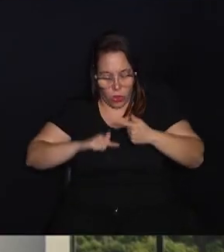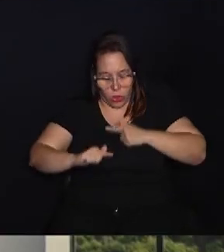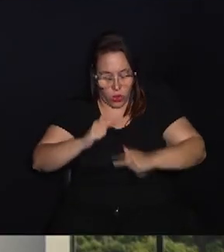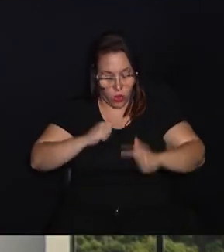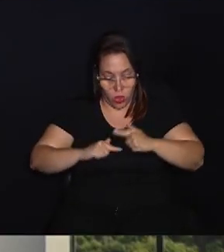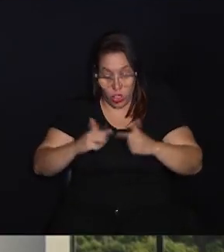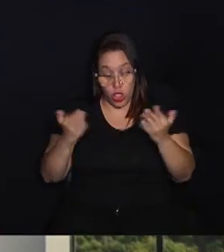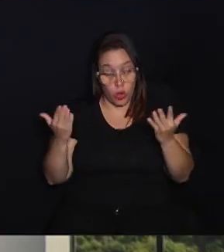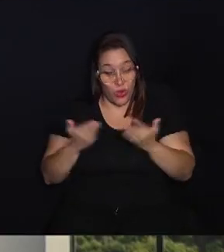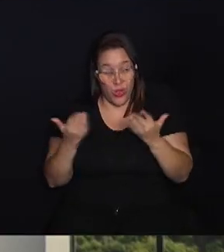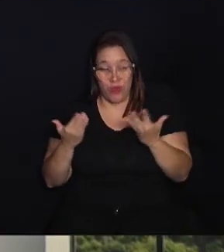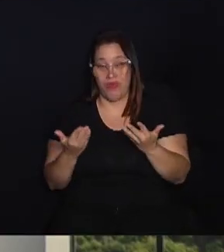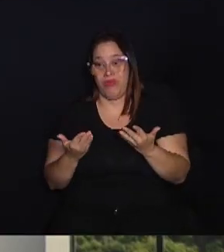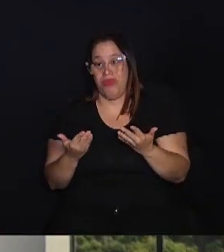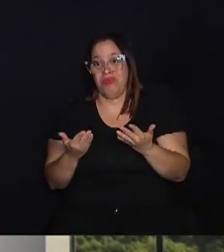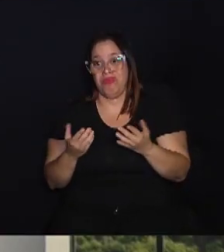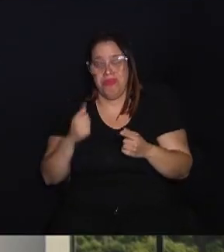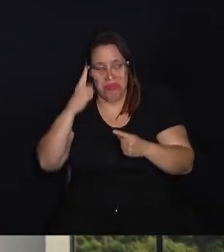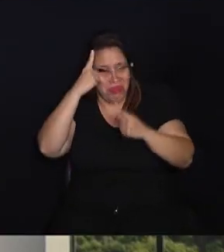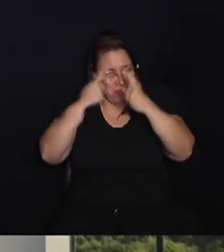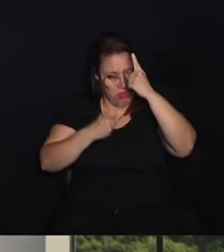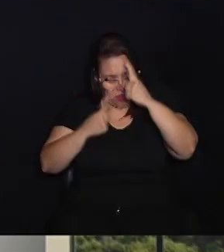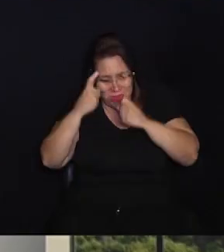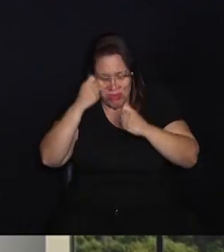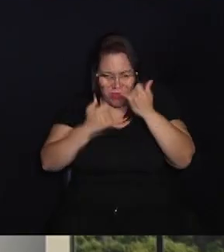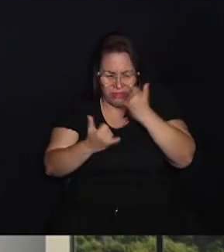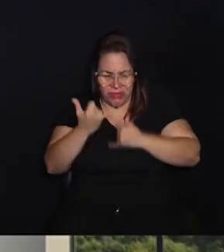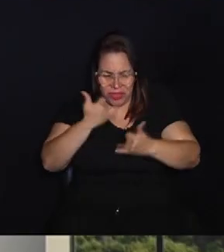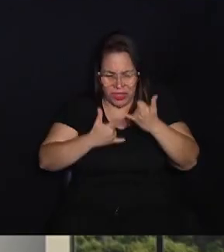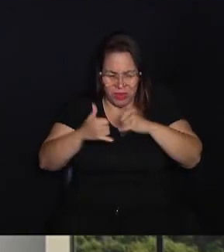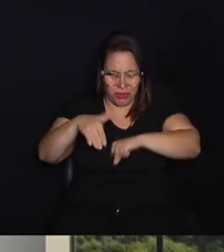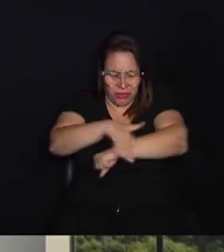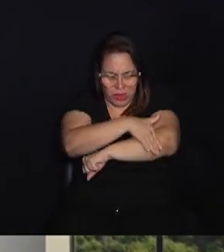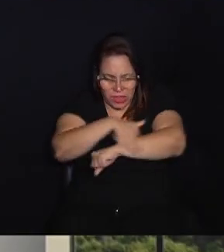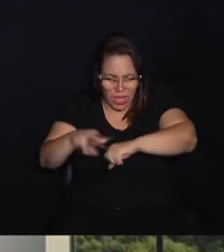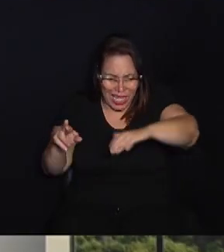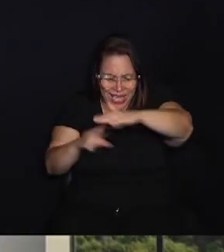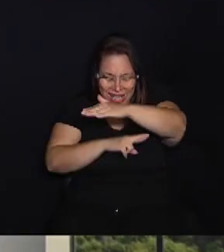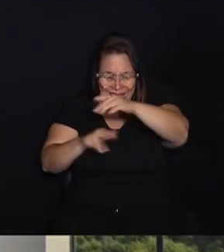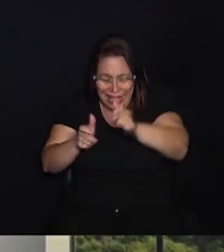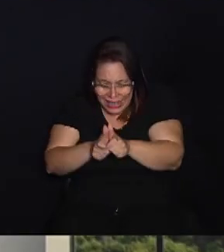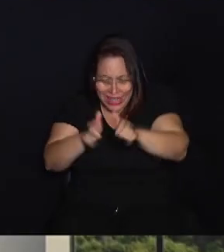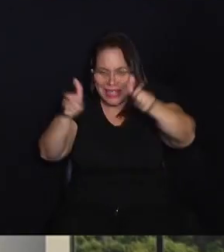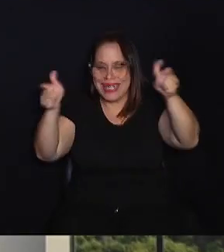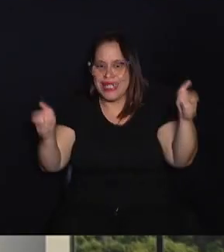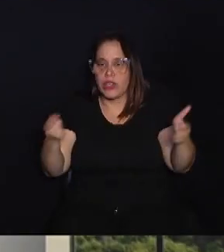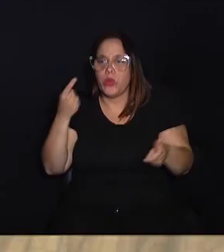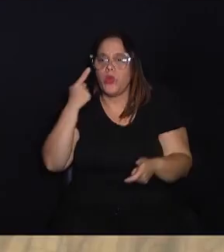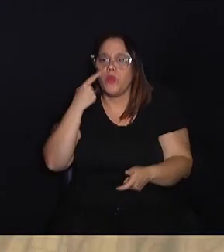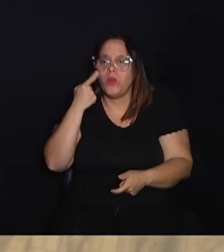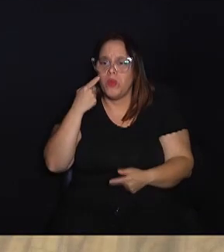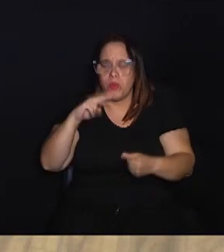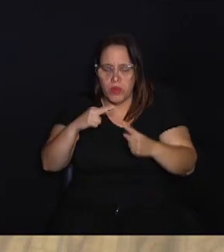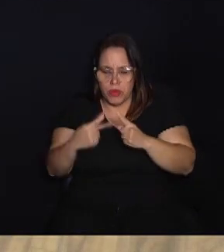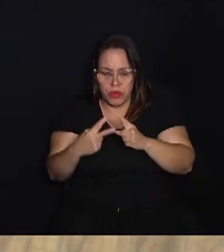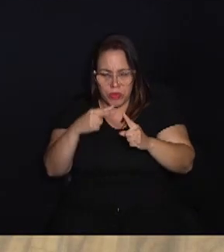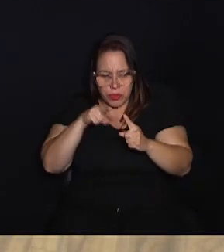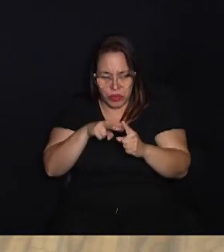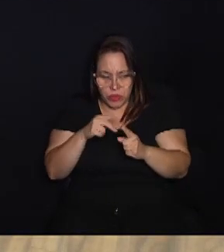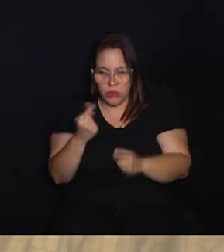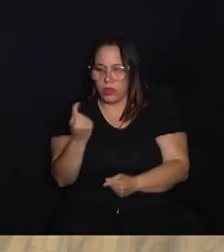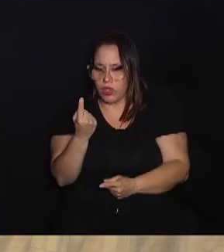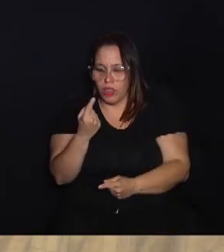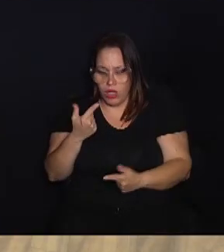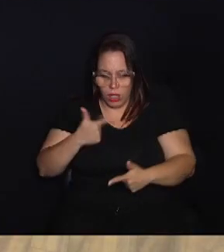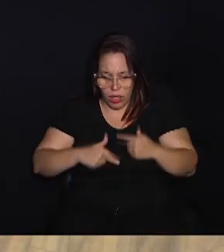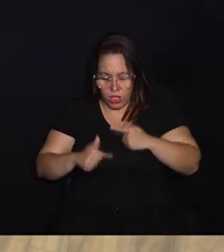de hoje, até por conta de violência, de brincadeira de rua, de trânsito que está muito maior. Como é que você enxerga esta questão de uma geração